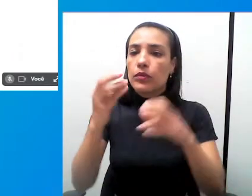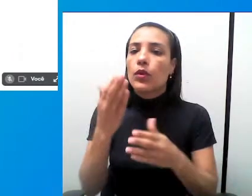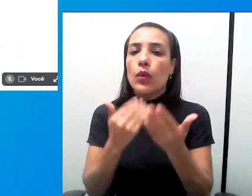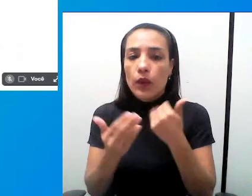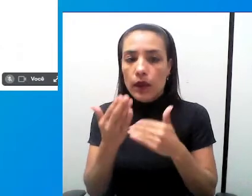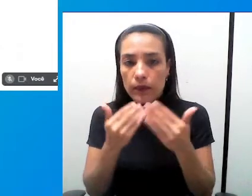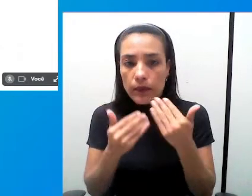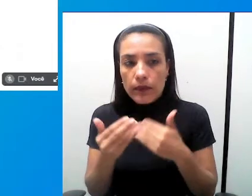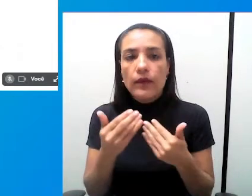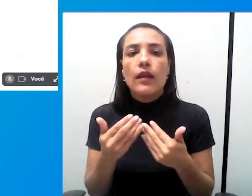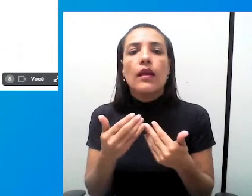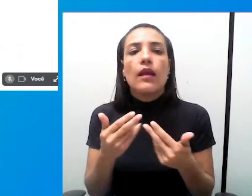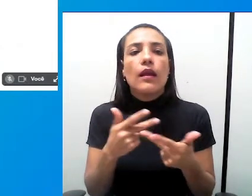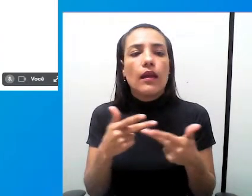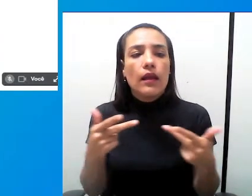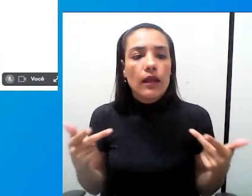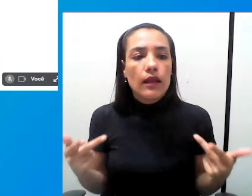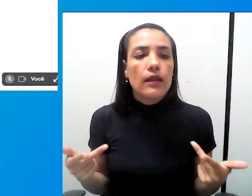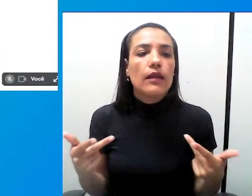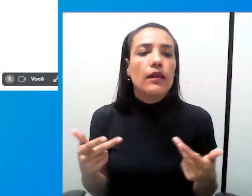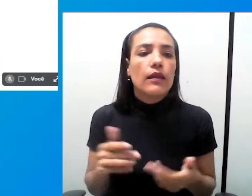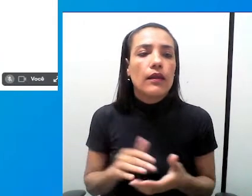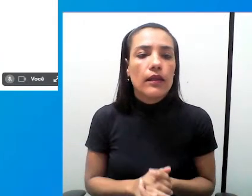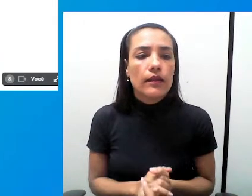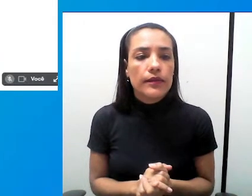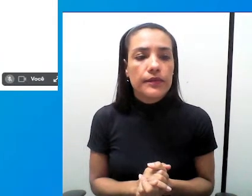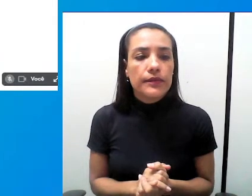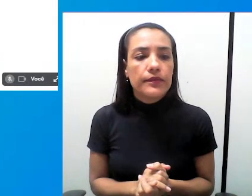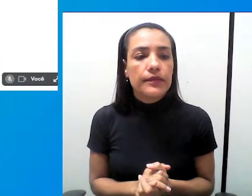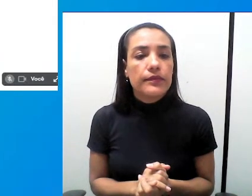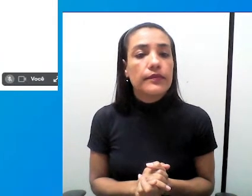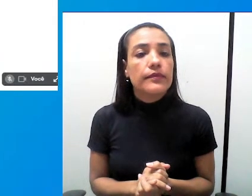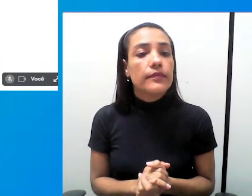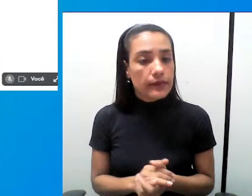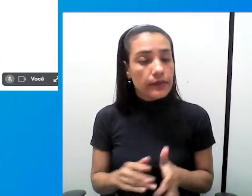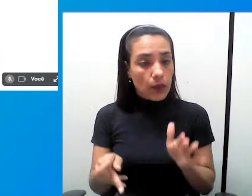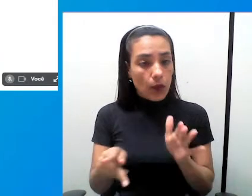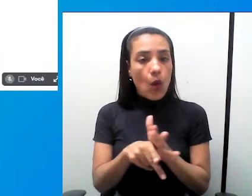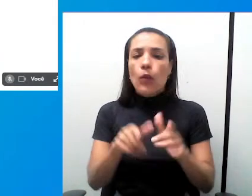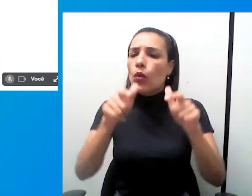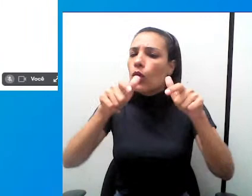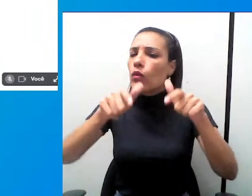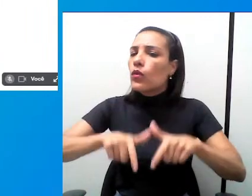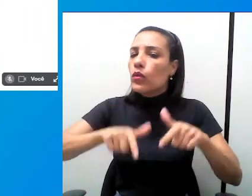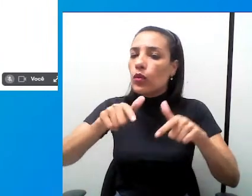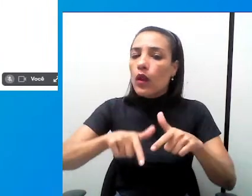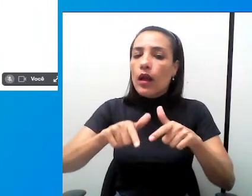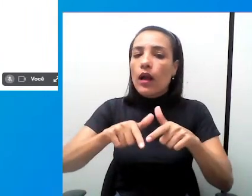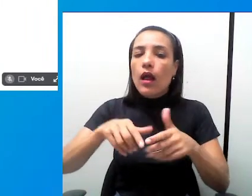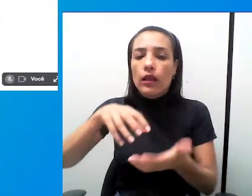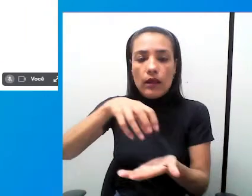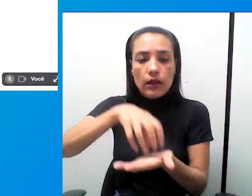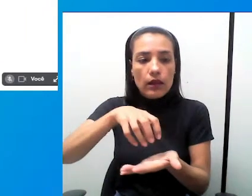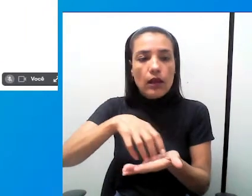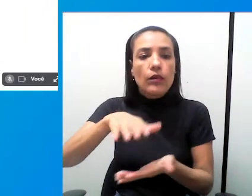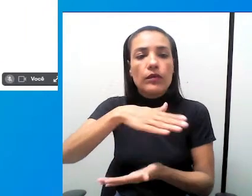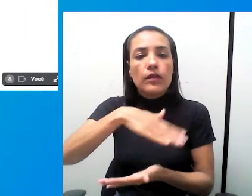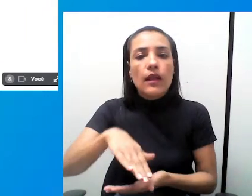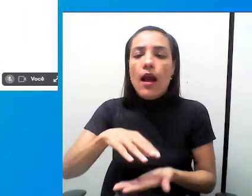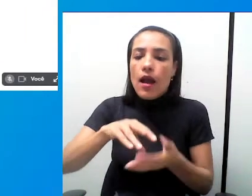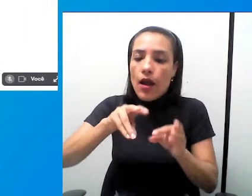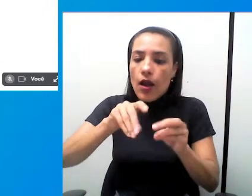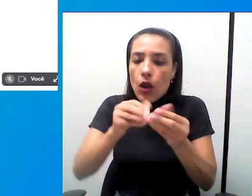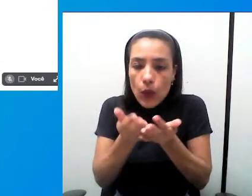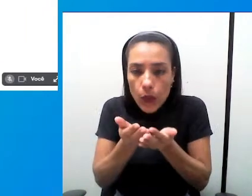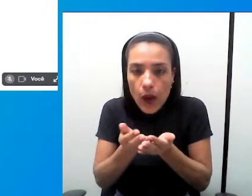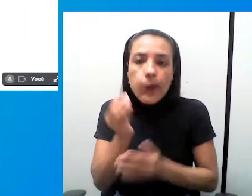Qual tipo de alimento? Então, temos vários alimentos que fazem parte dessa comunidade. A questão da farinha, o